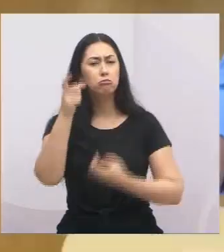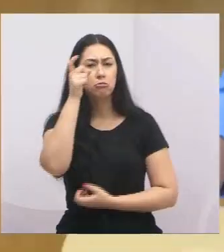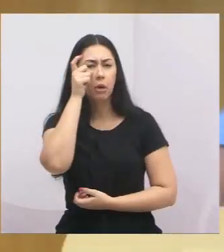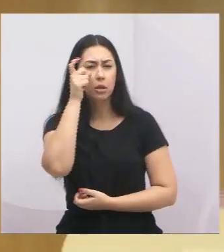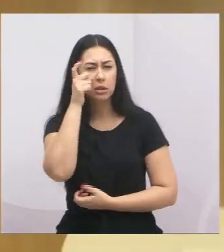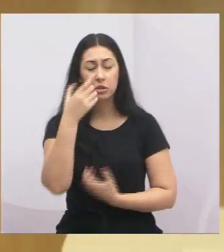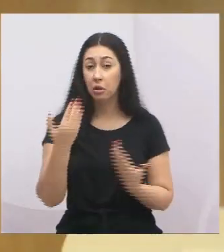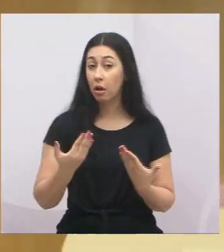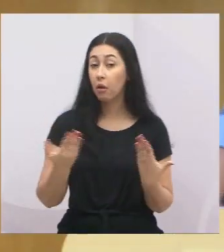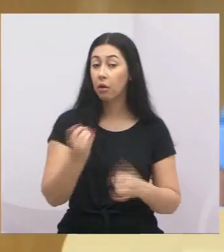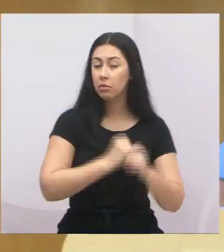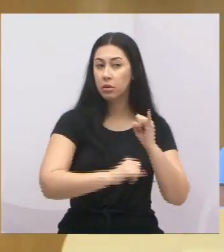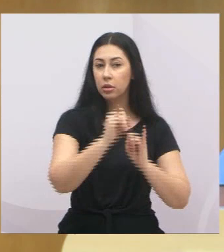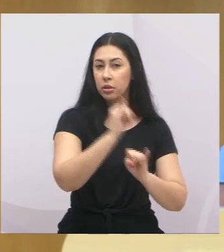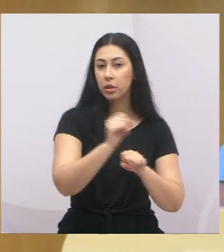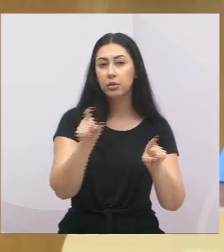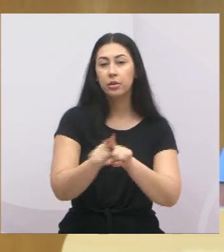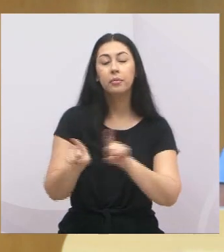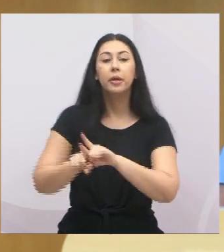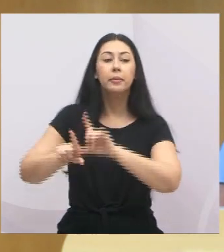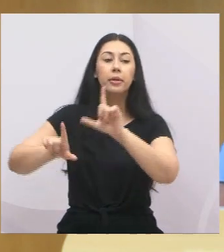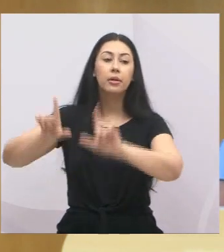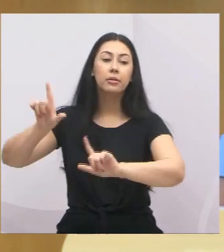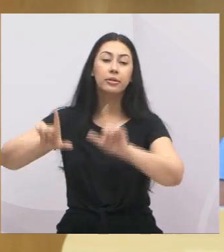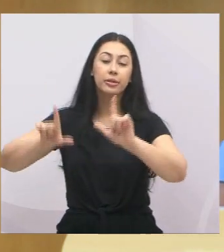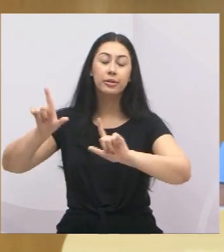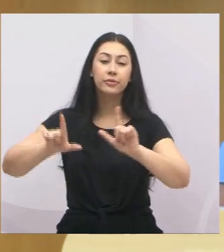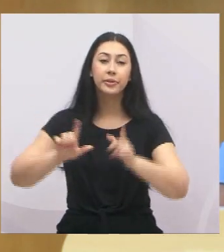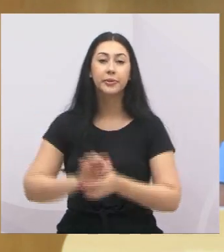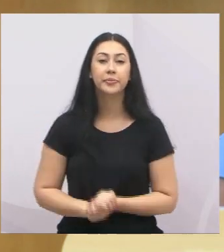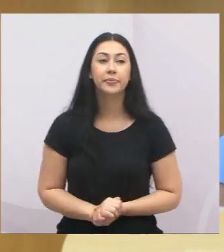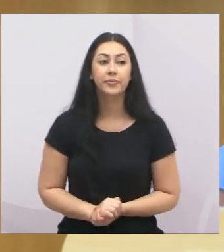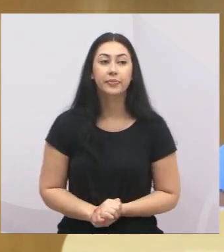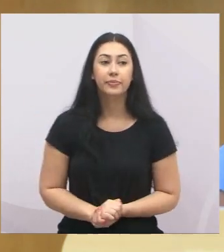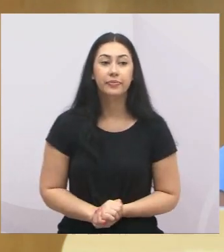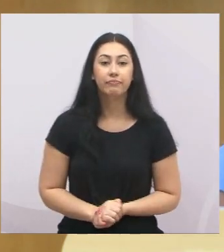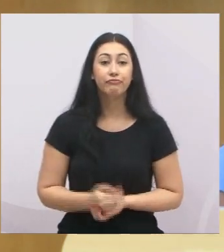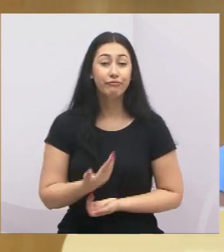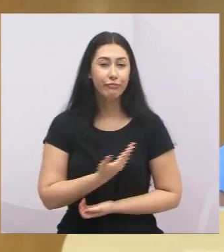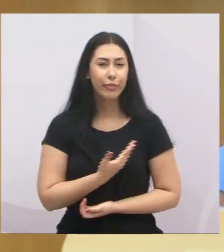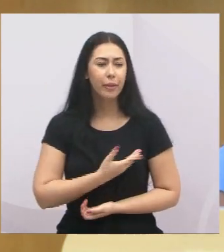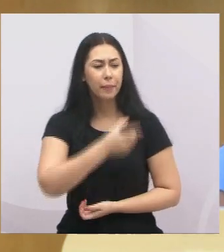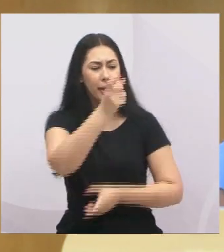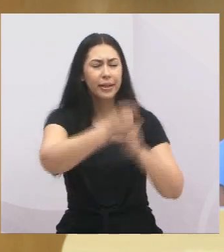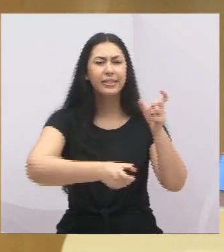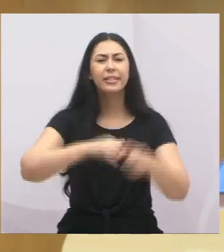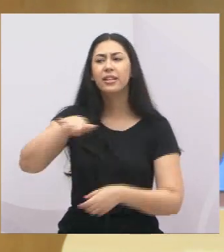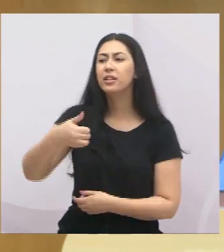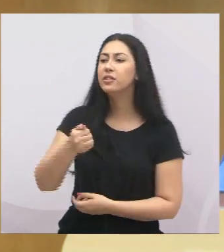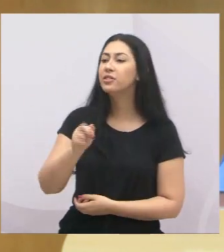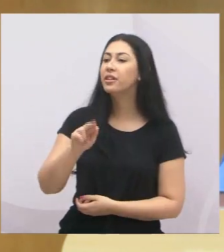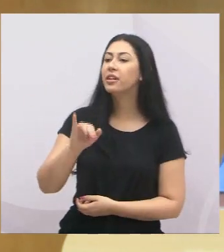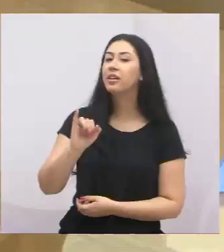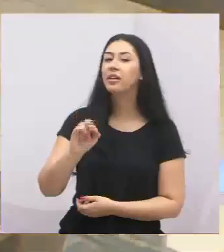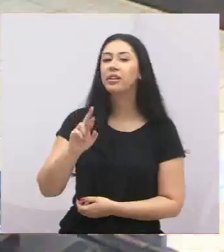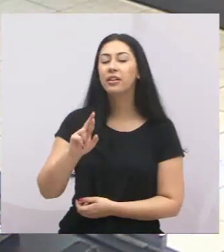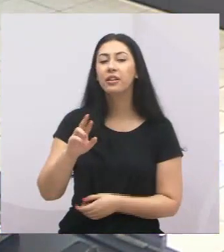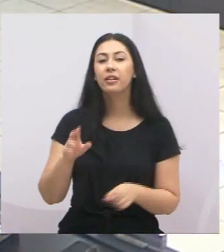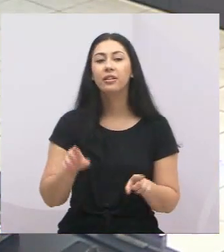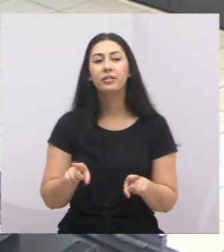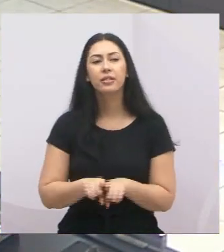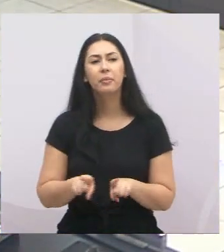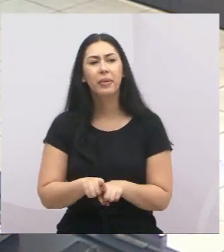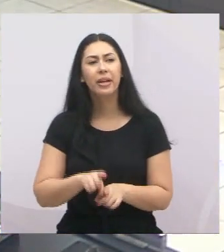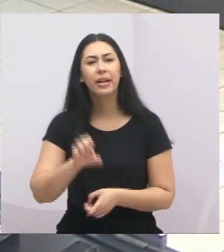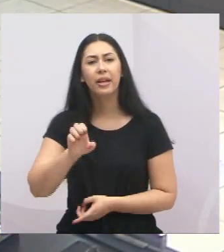ao vivo, pela internet, pela TV. Saudar aqui nossos amigos presentes, Jair, a Érica, Rafael,